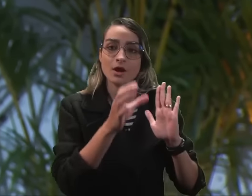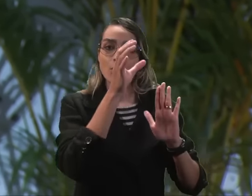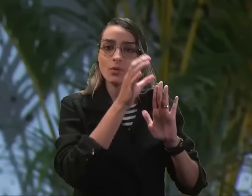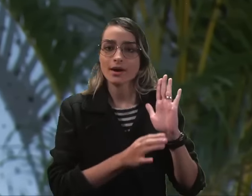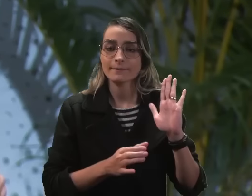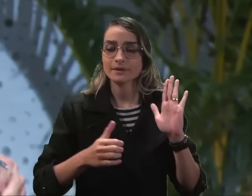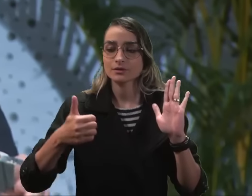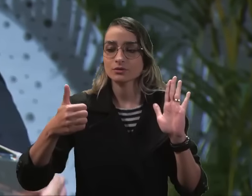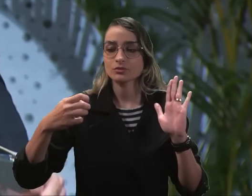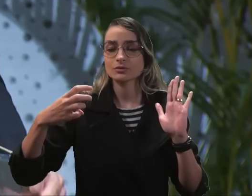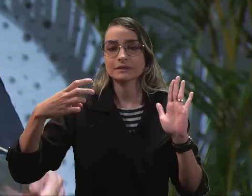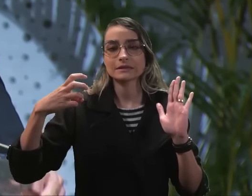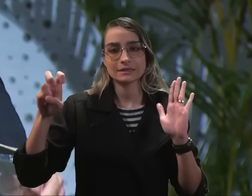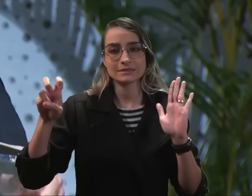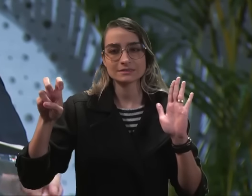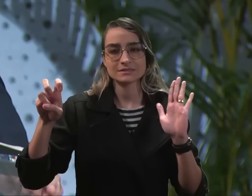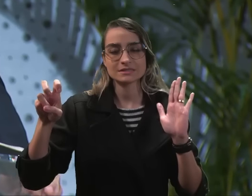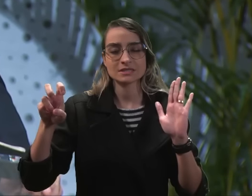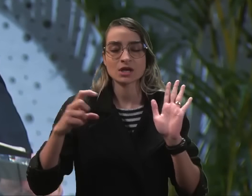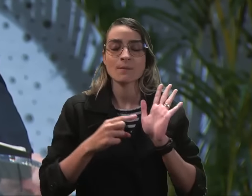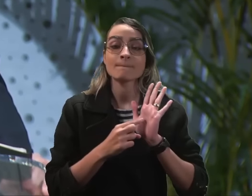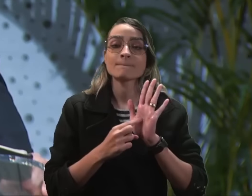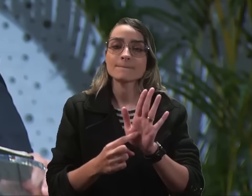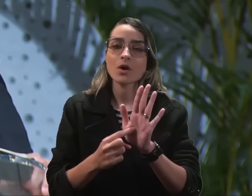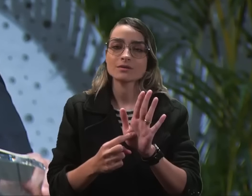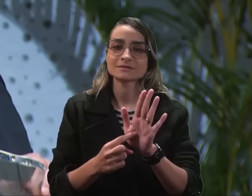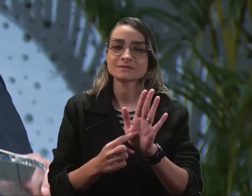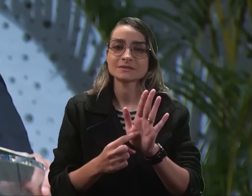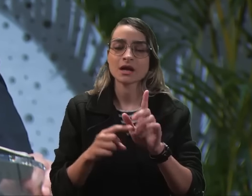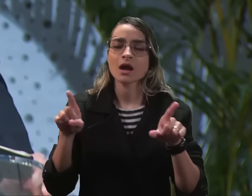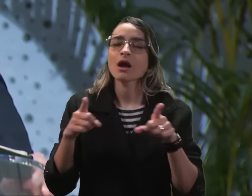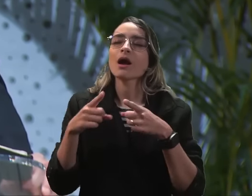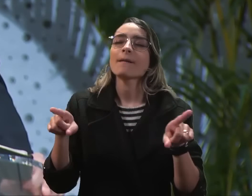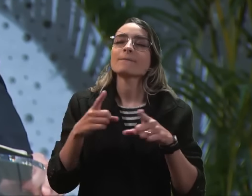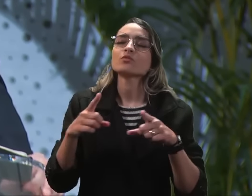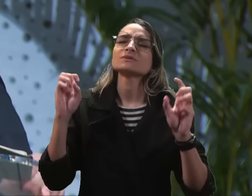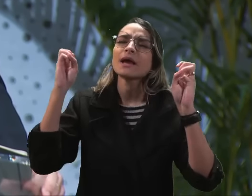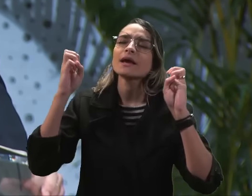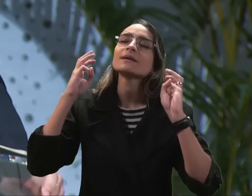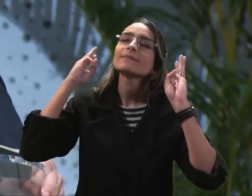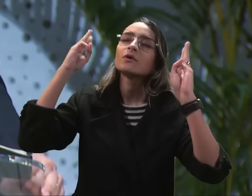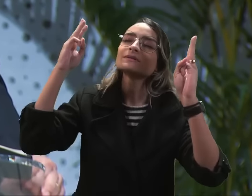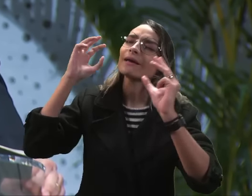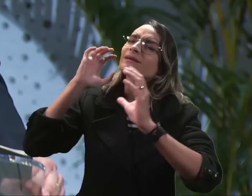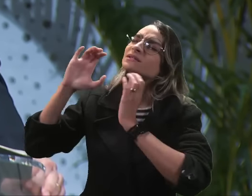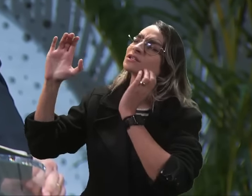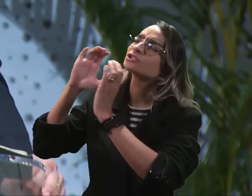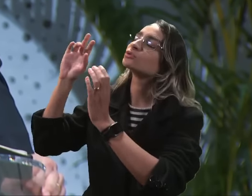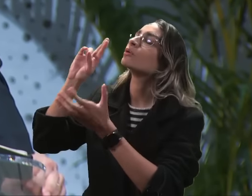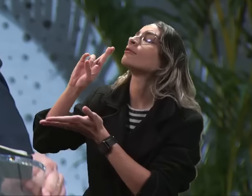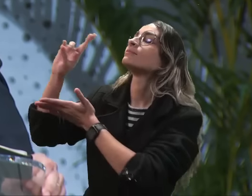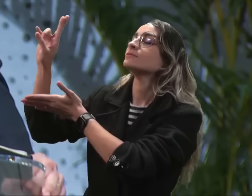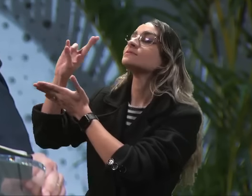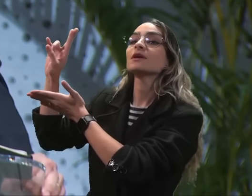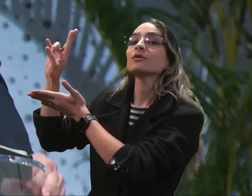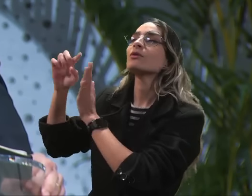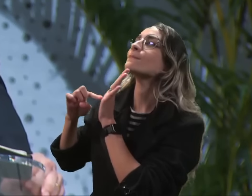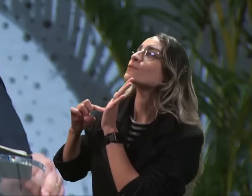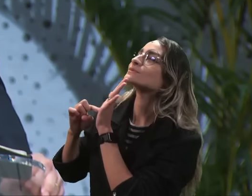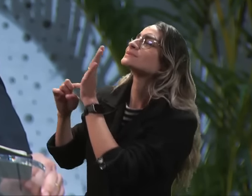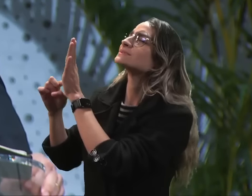louvor pela forma maravilhosa com a qual Deus libertou o seu povo amém ó